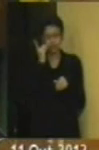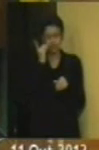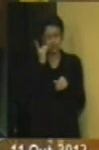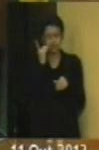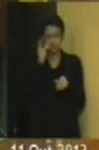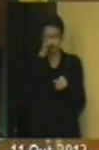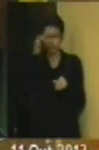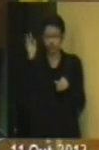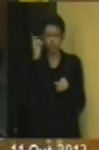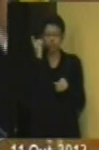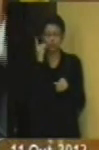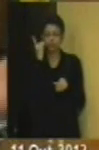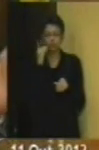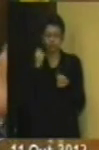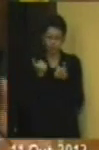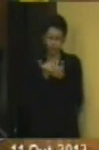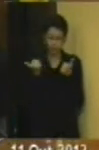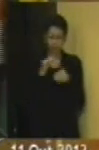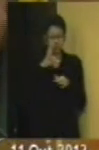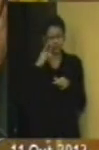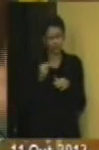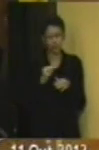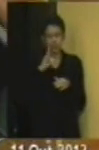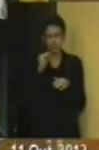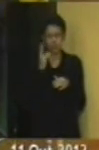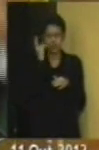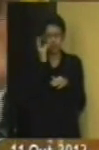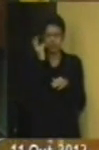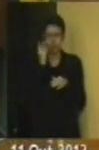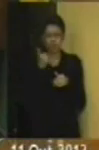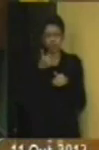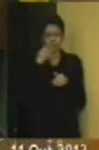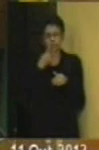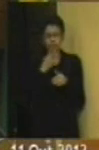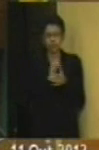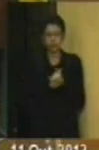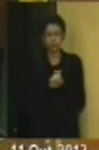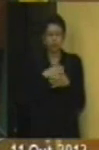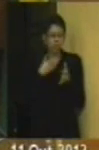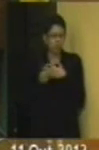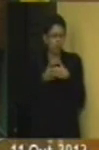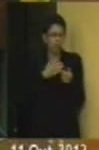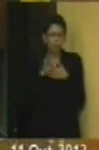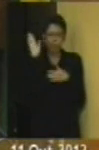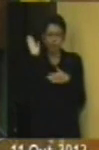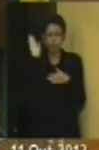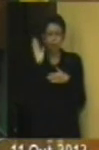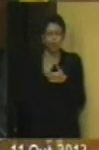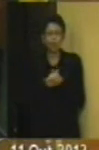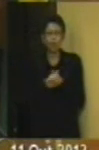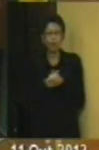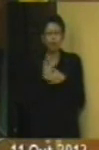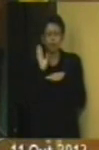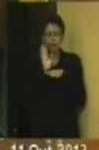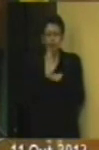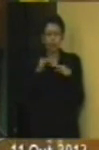os deputados estaduais os ministros todo mundo todos os vereadores os 14 independente do partido e recuperar